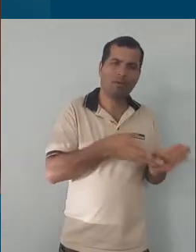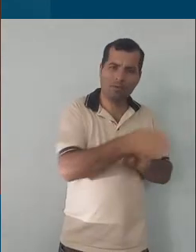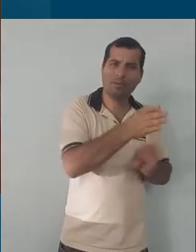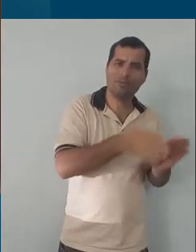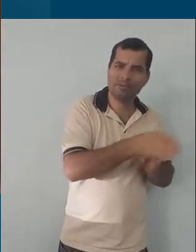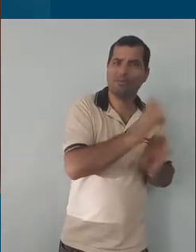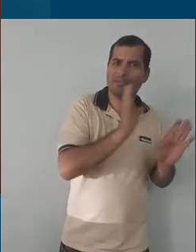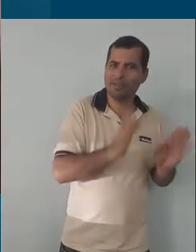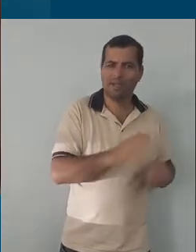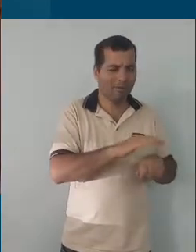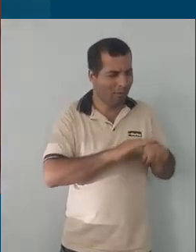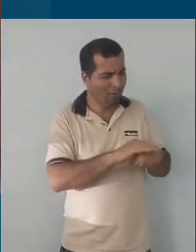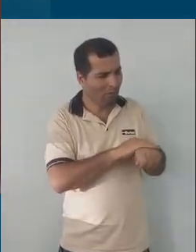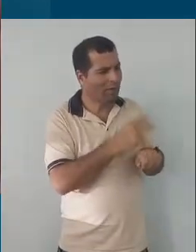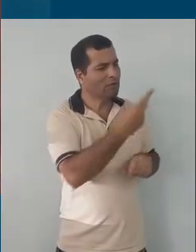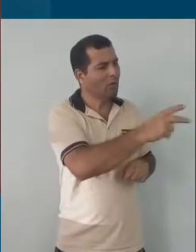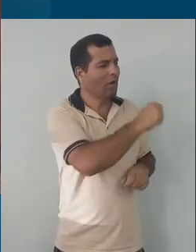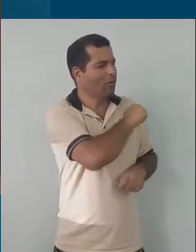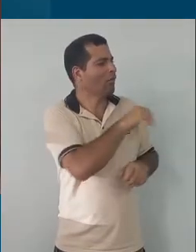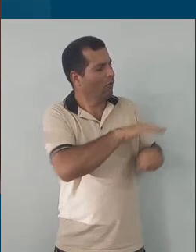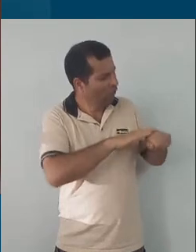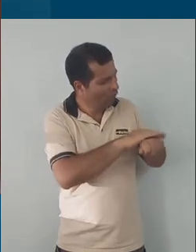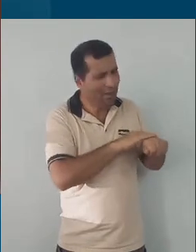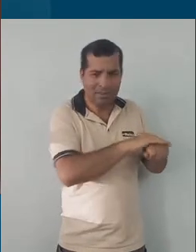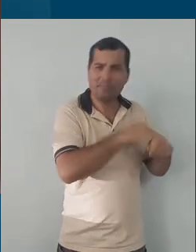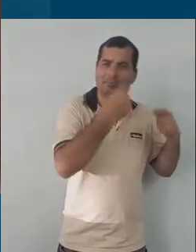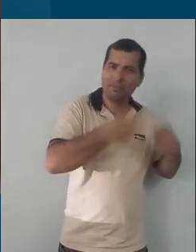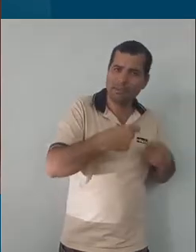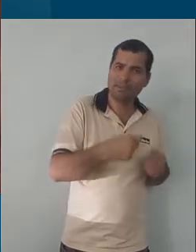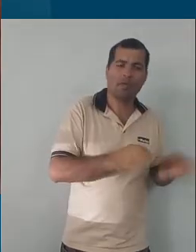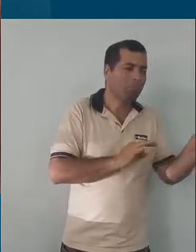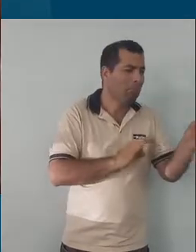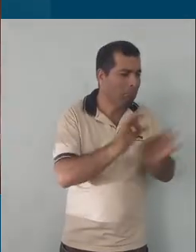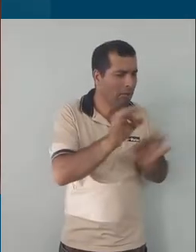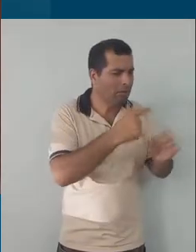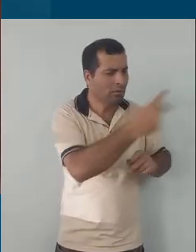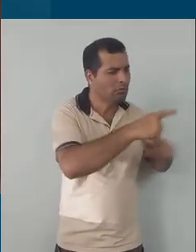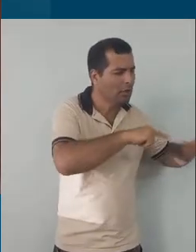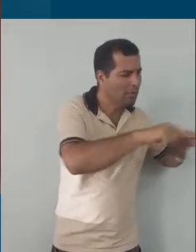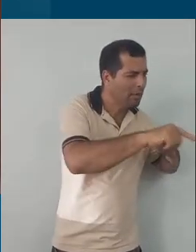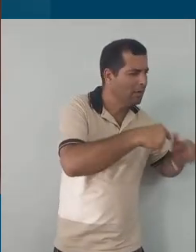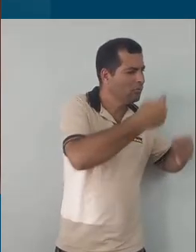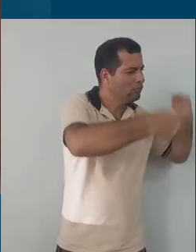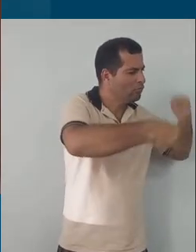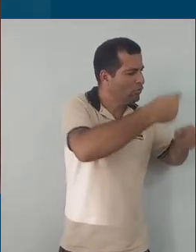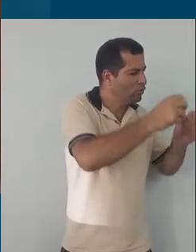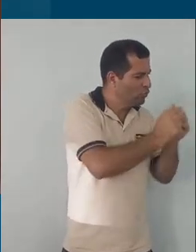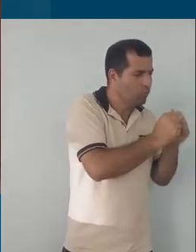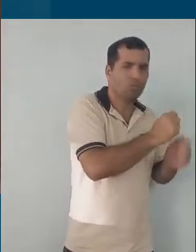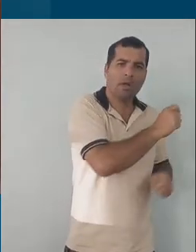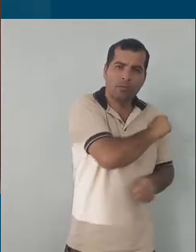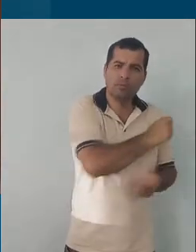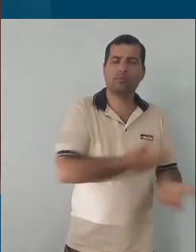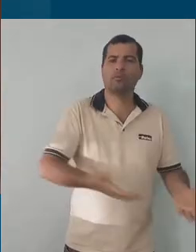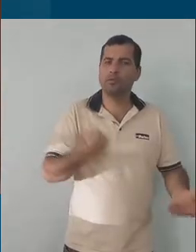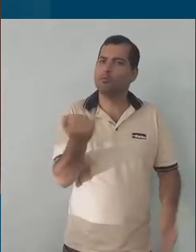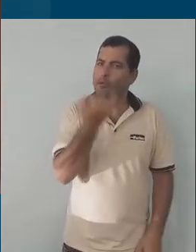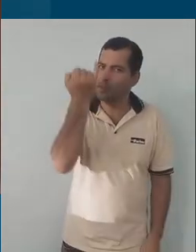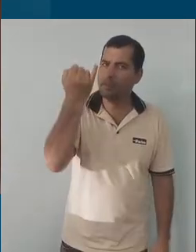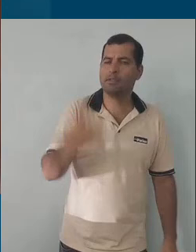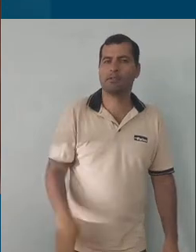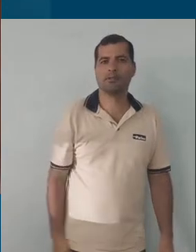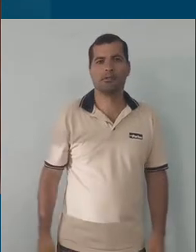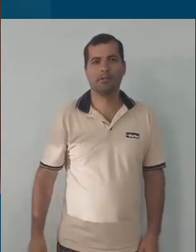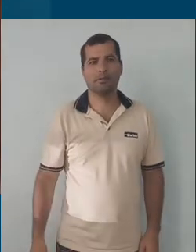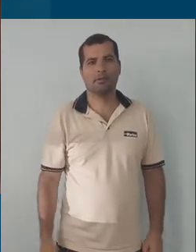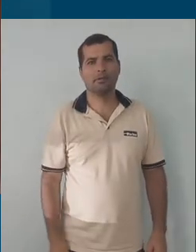Conversa com seus alunos, traz o plano de trabalho para discutir junto, né? Quanto mais velhos,